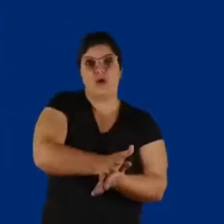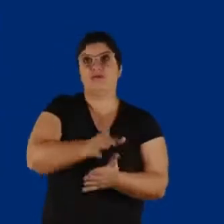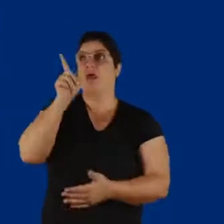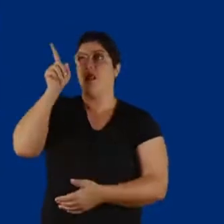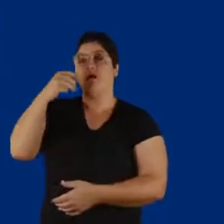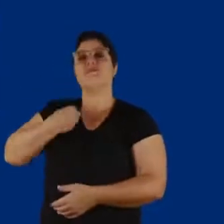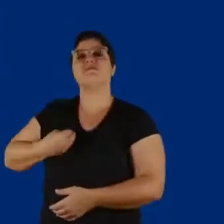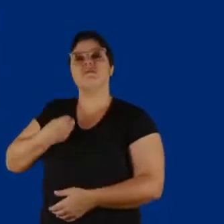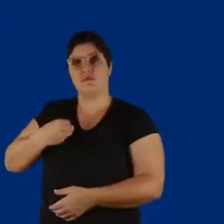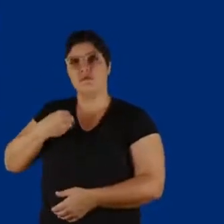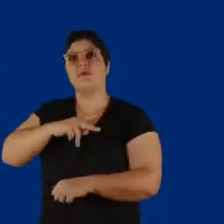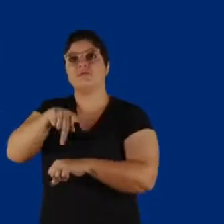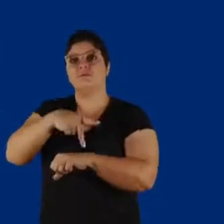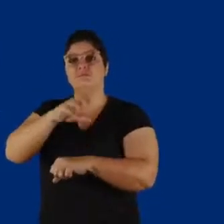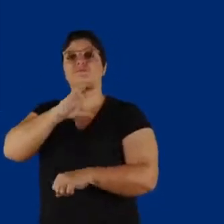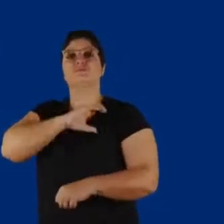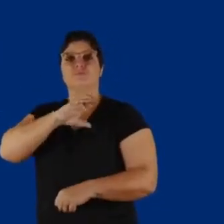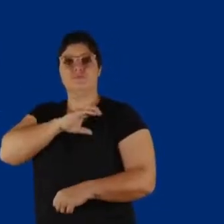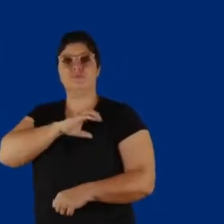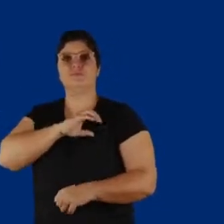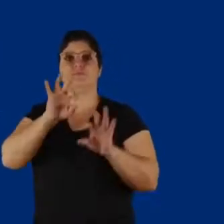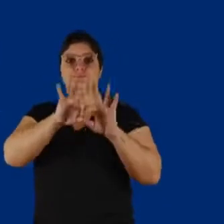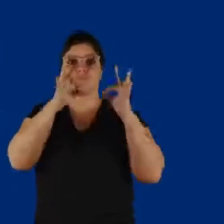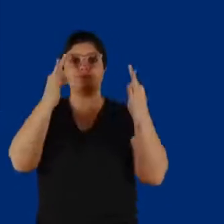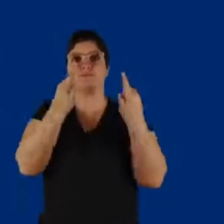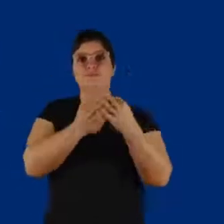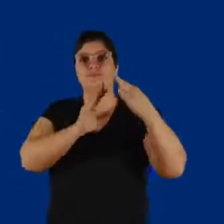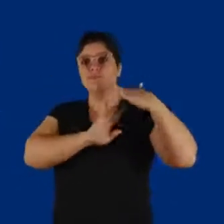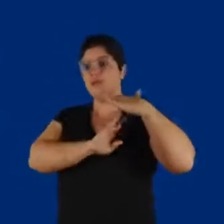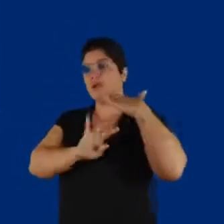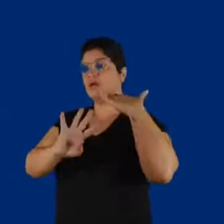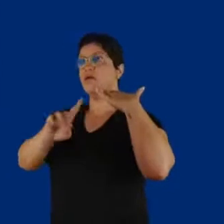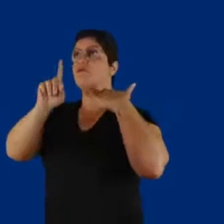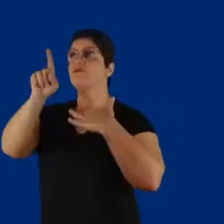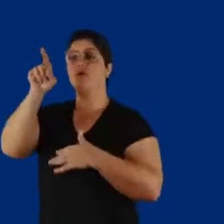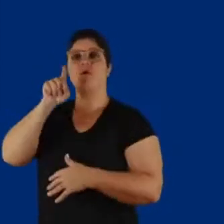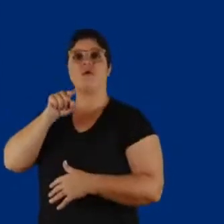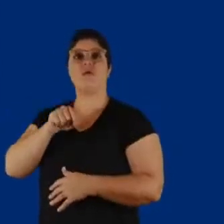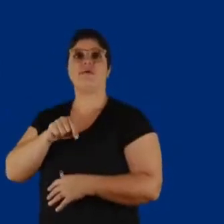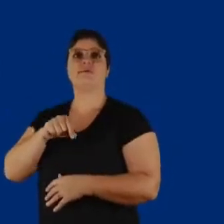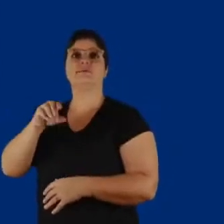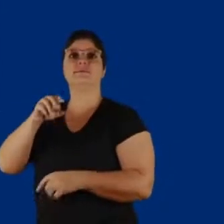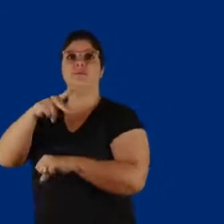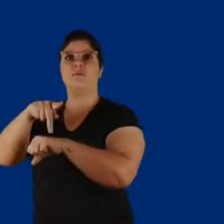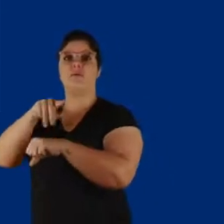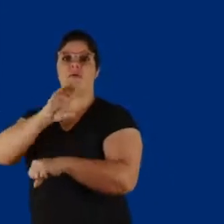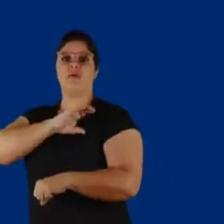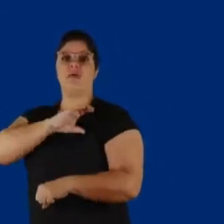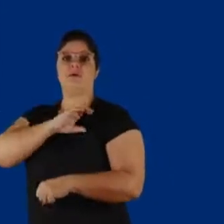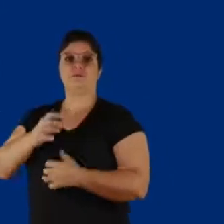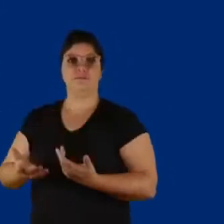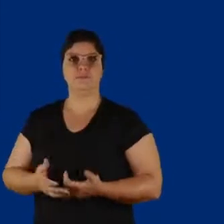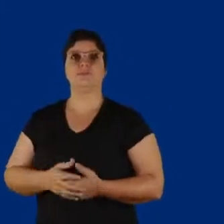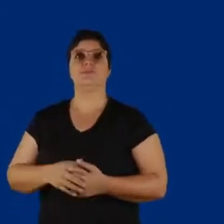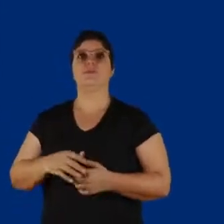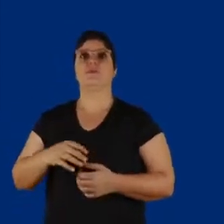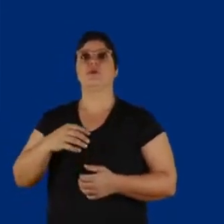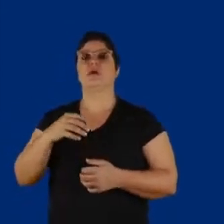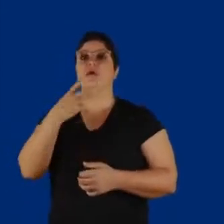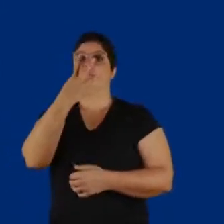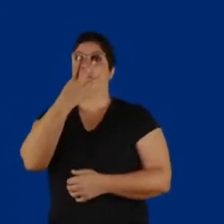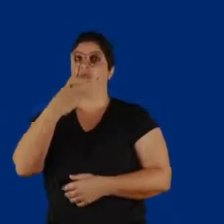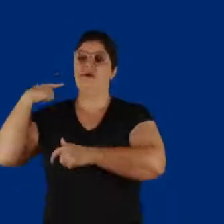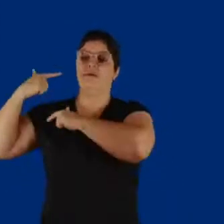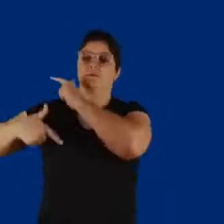esse processo da família chegando como imigrante no Canadá há 3 gerações, e ela traduziu isso na